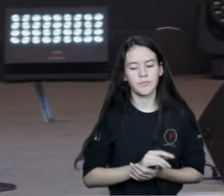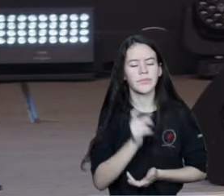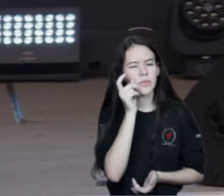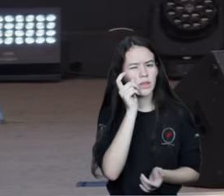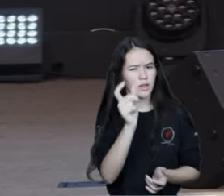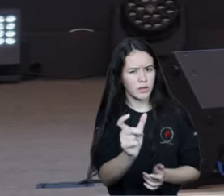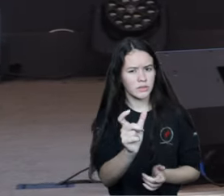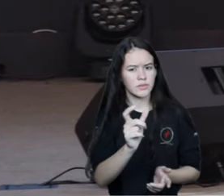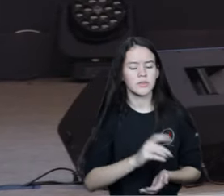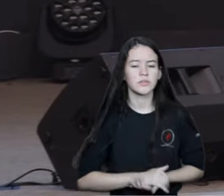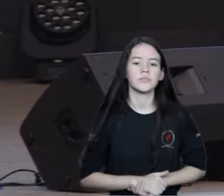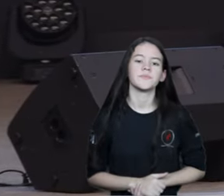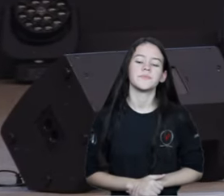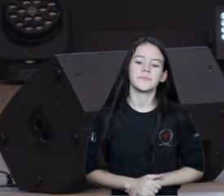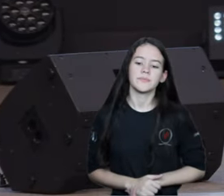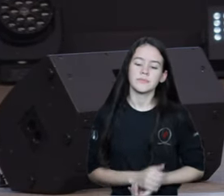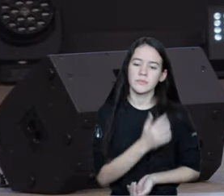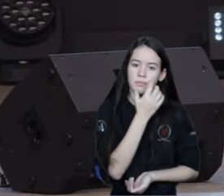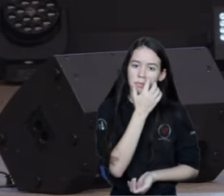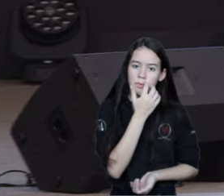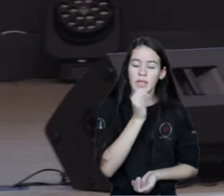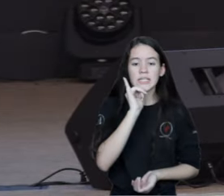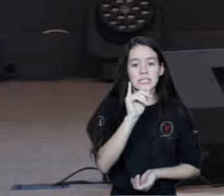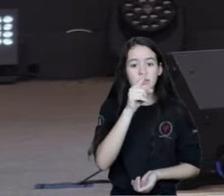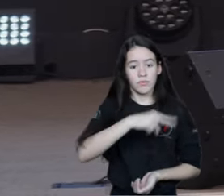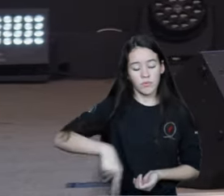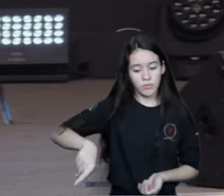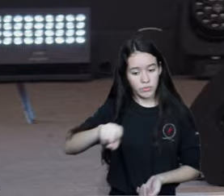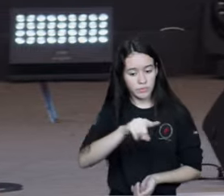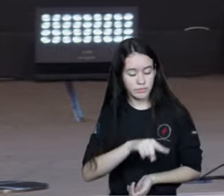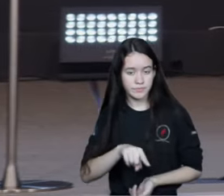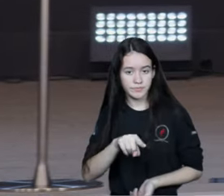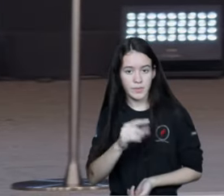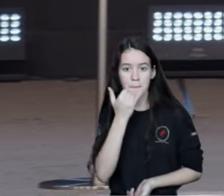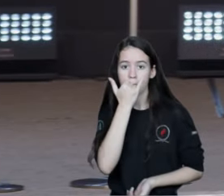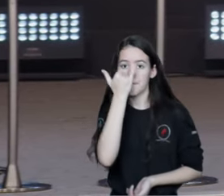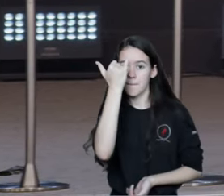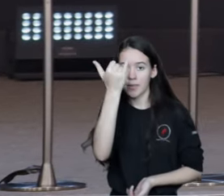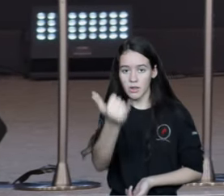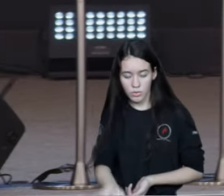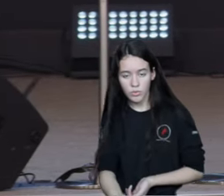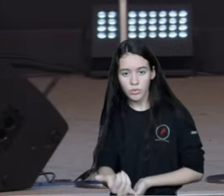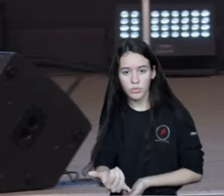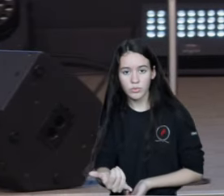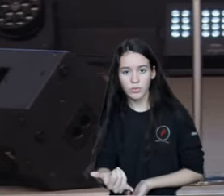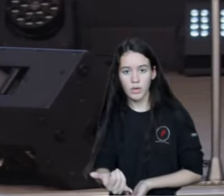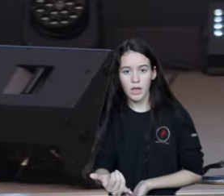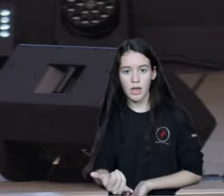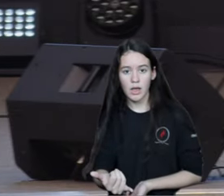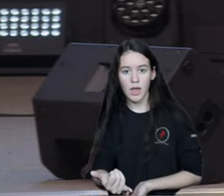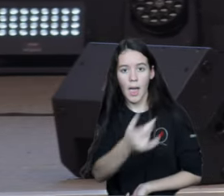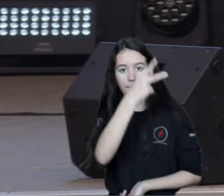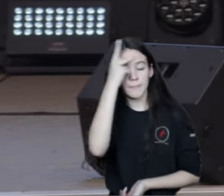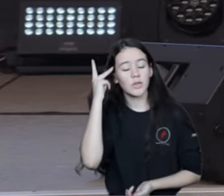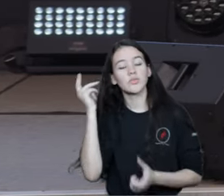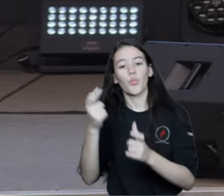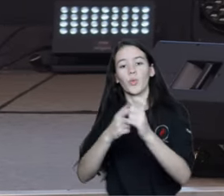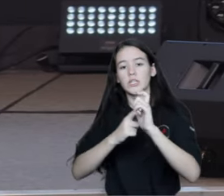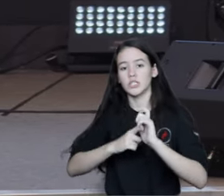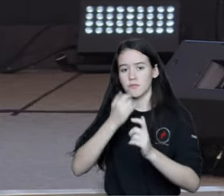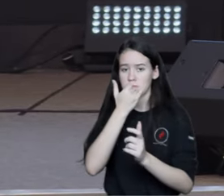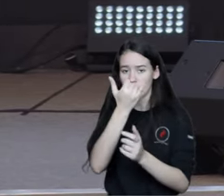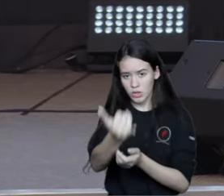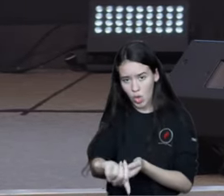interessante se vocês perdoarem aos seus devedores